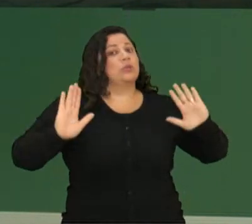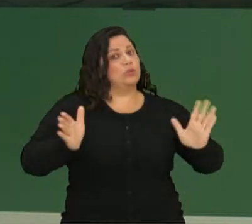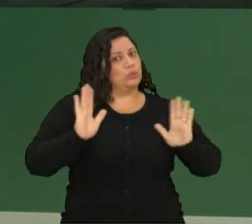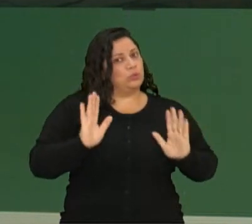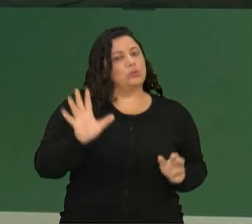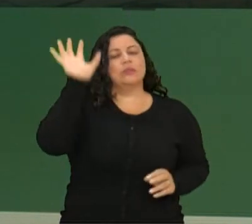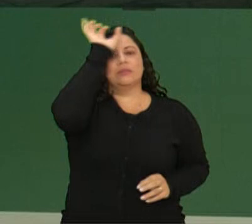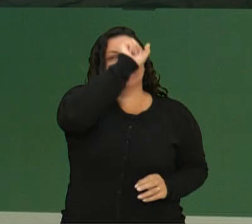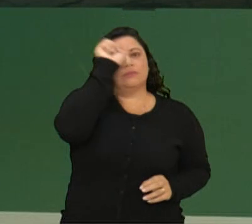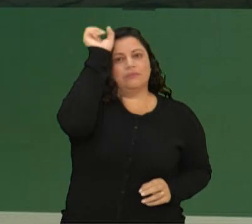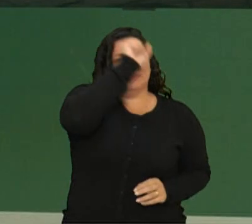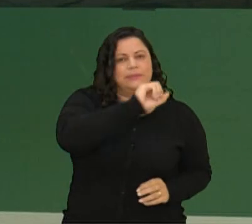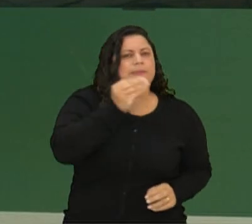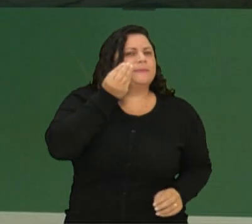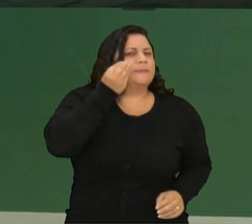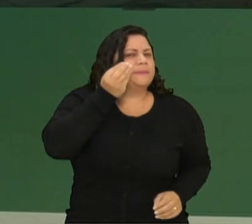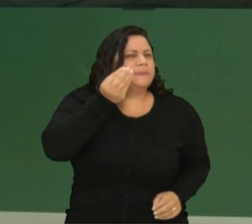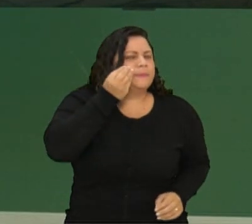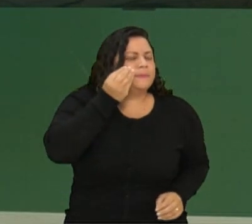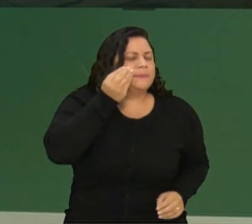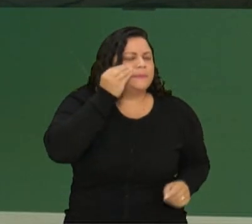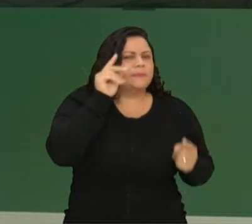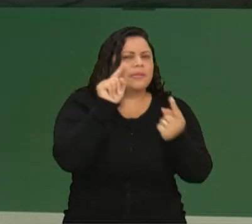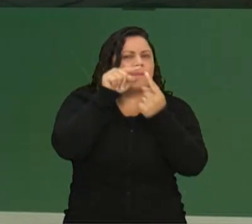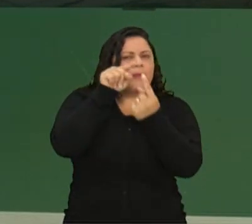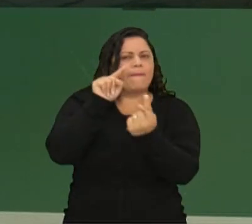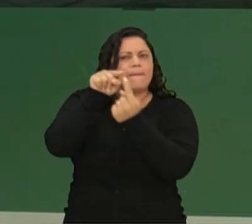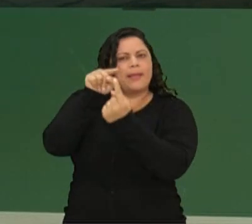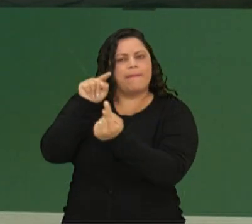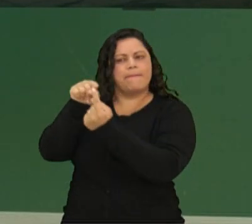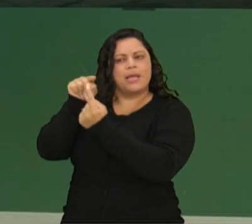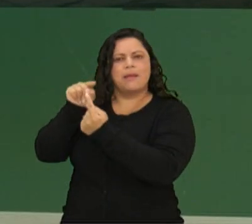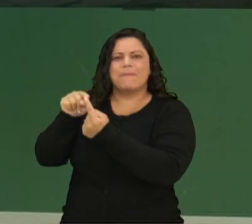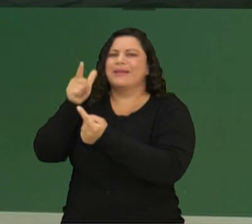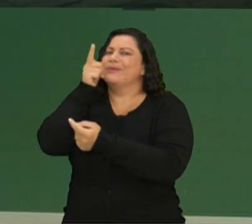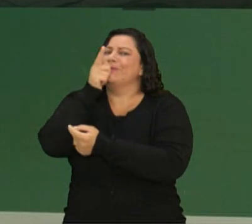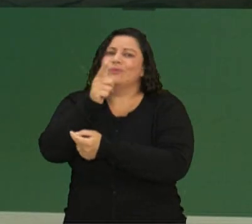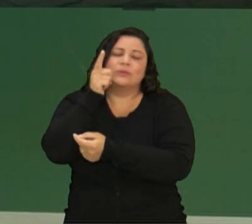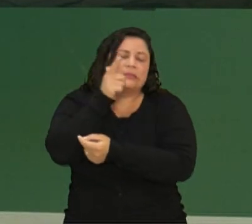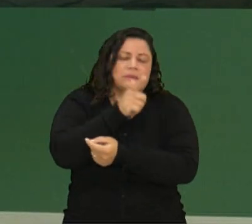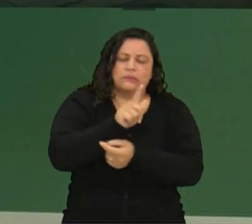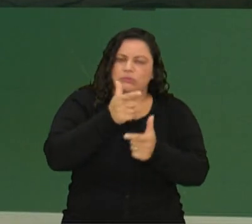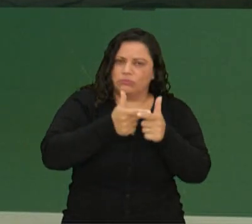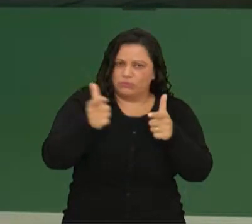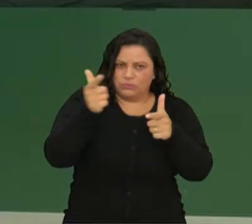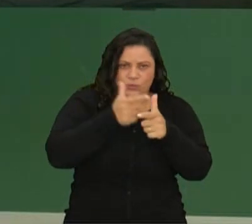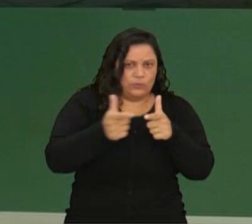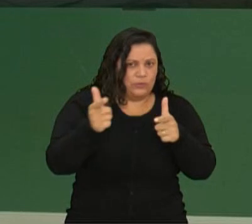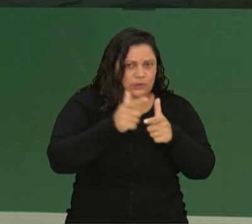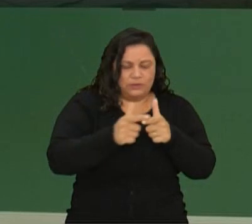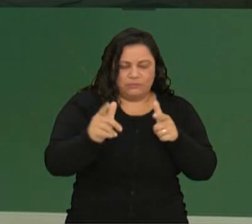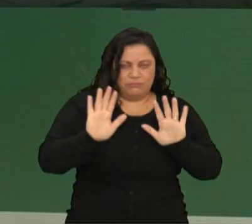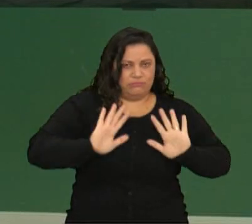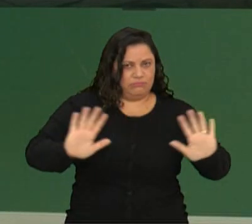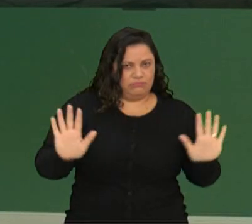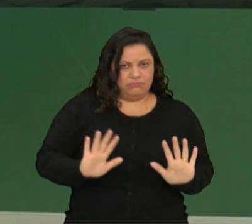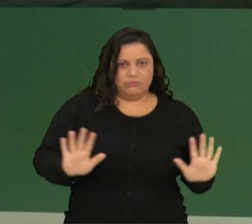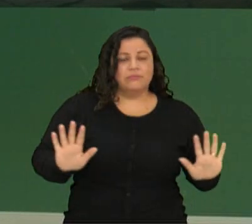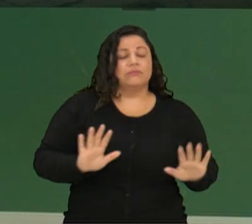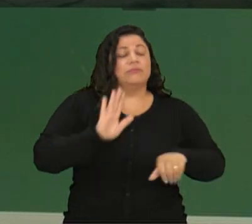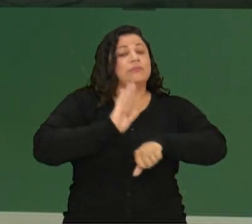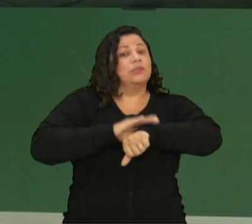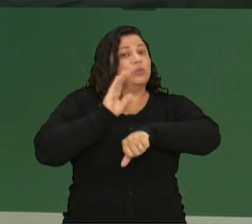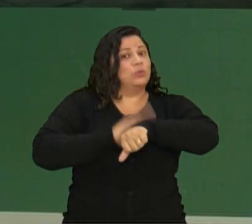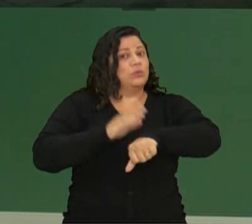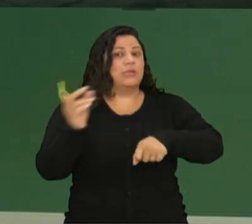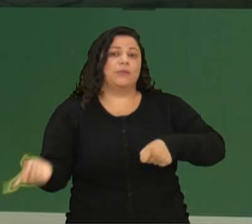aqui, você vai tentar identificar aí. E aqueles que você não conseguir, não tem problema. Eu te dou esse tempo,